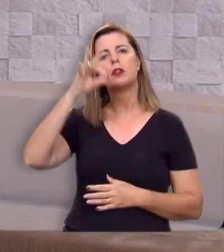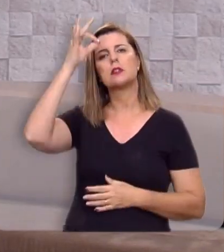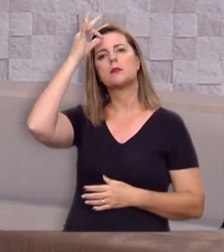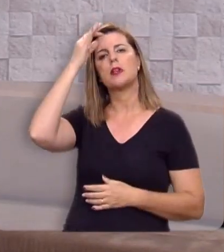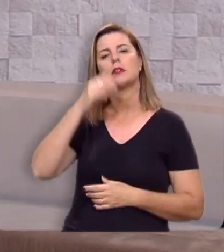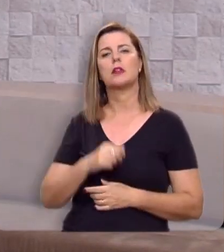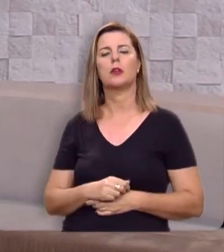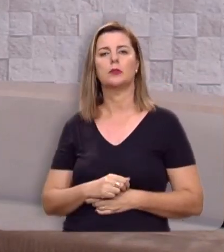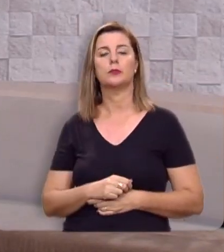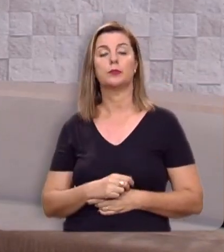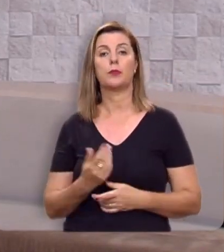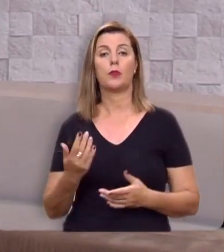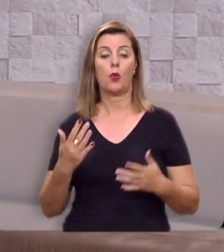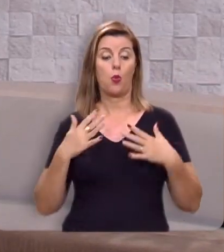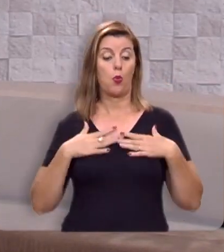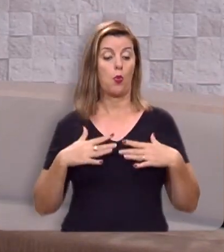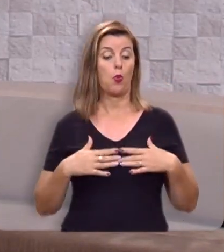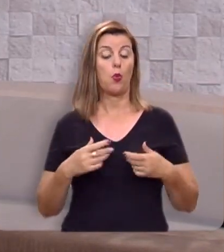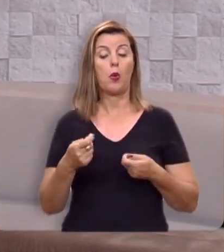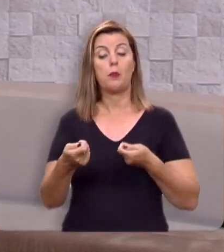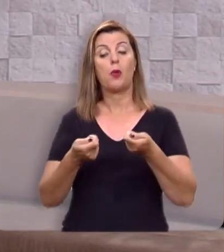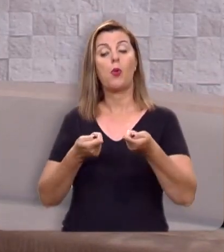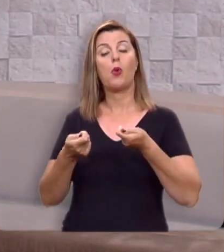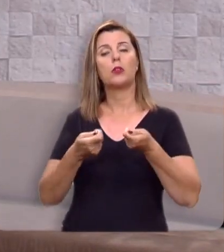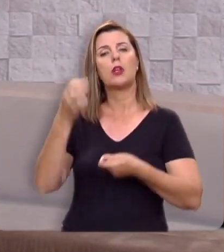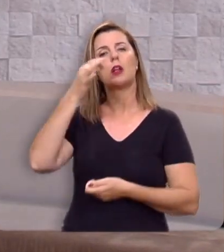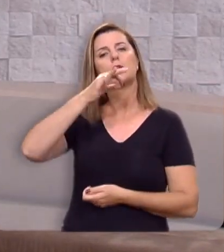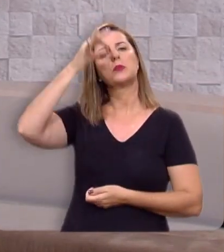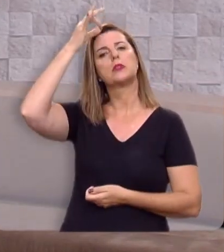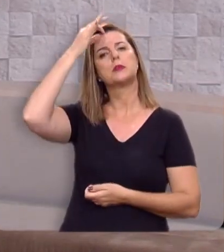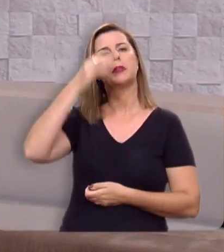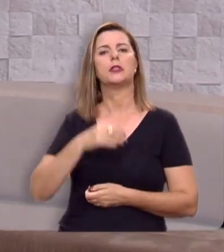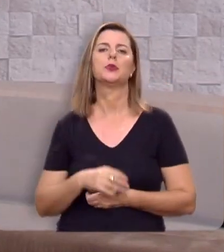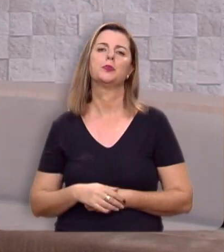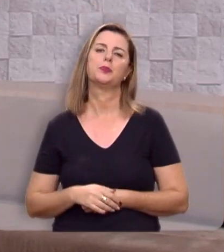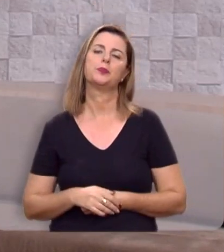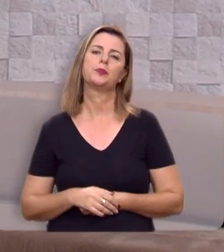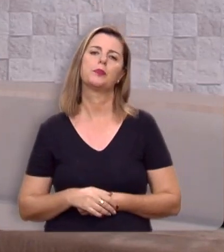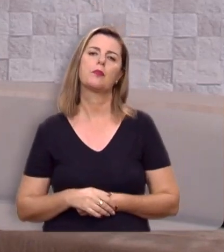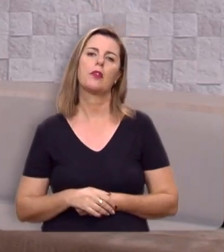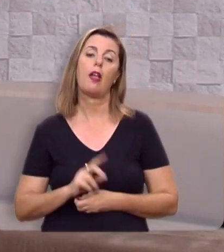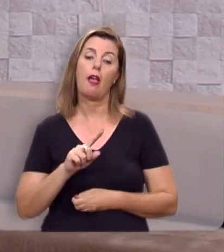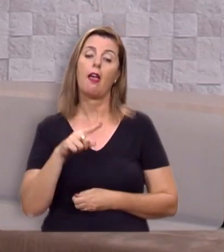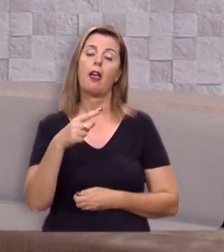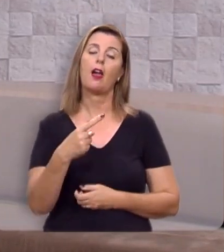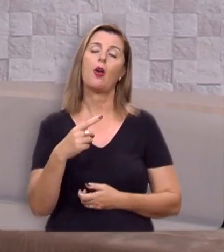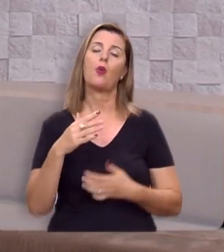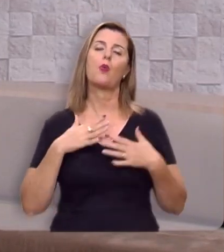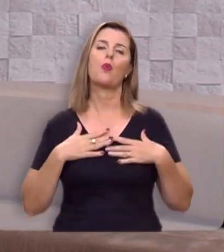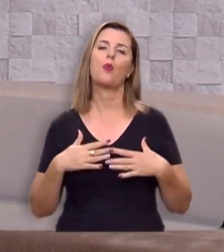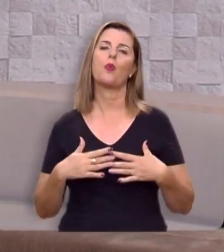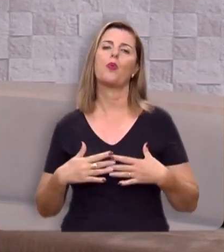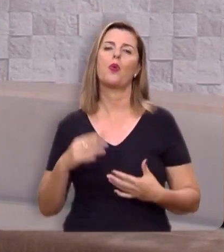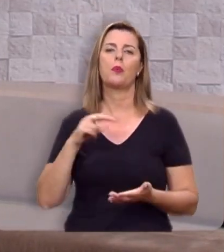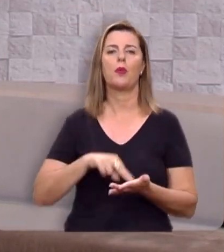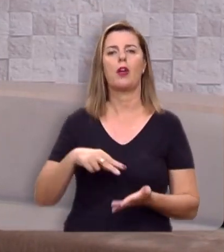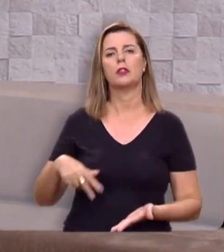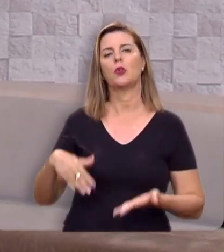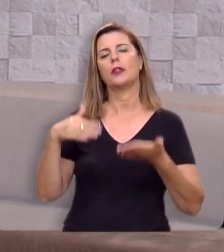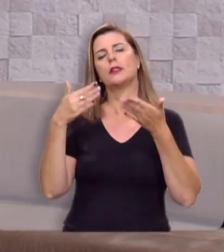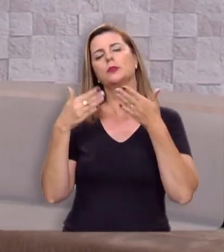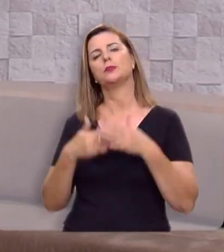está totalmente controlado pelo Espírito. É assim que vai ser o corpo da